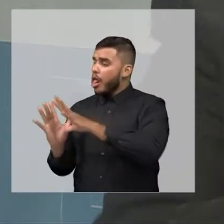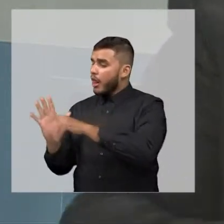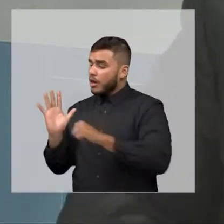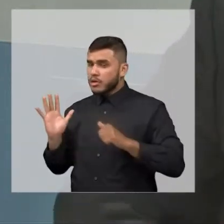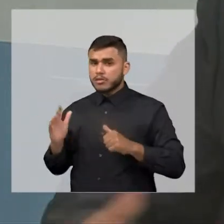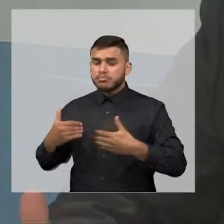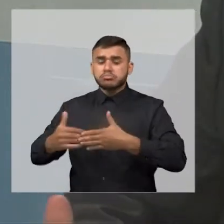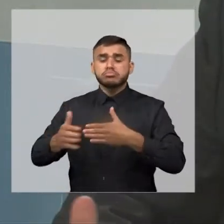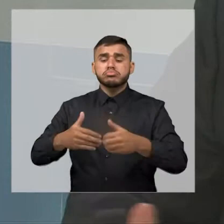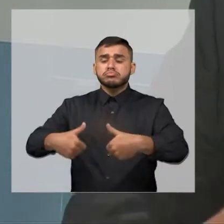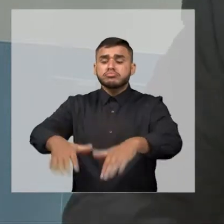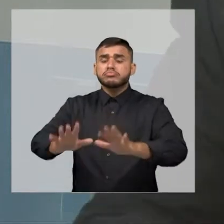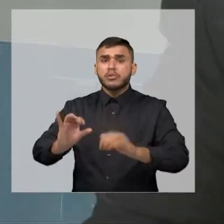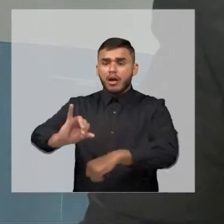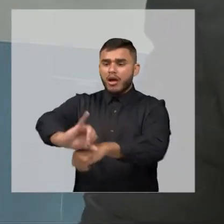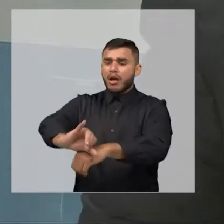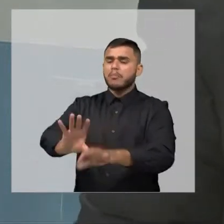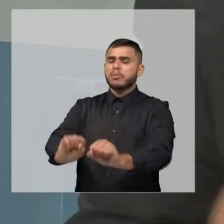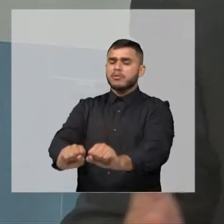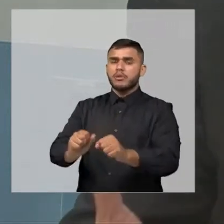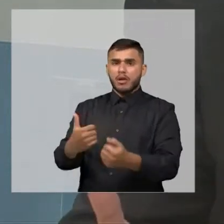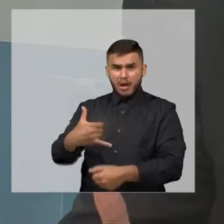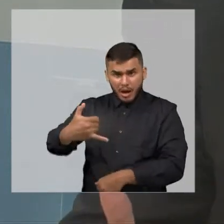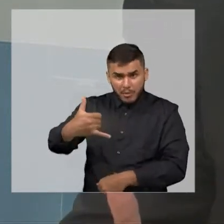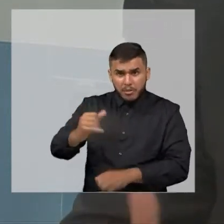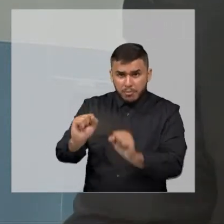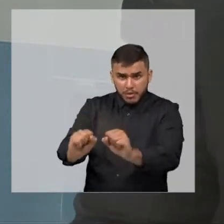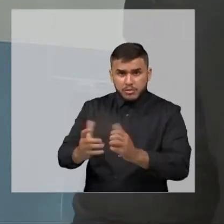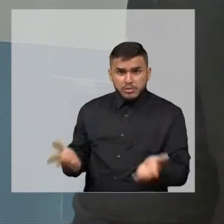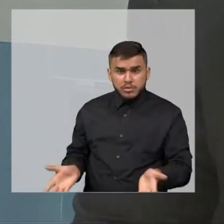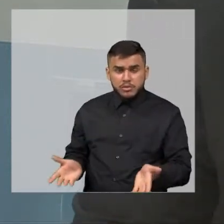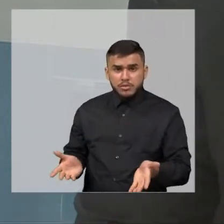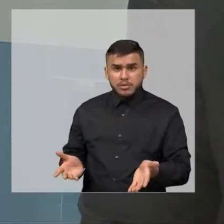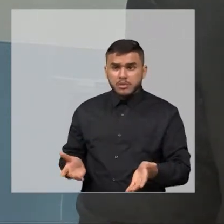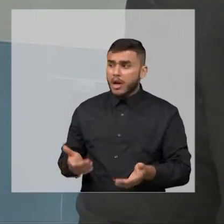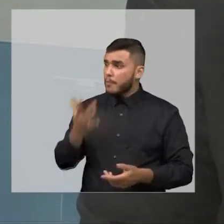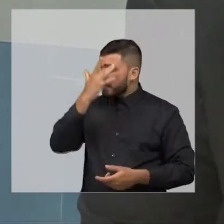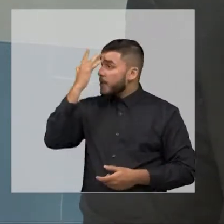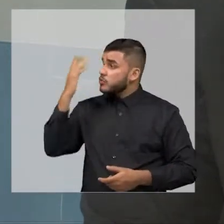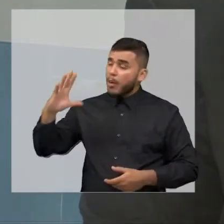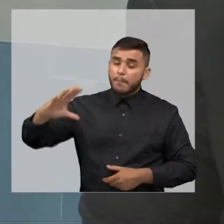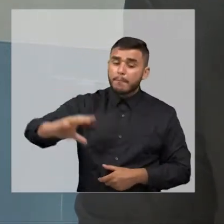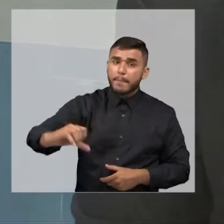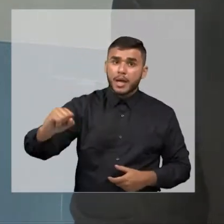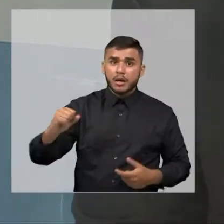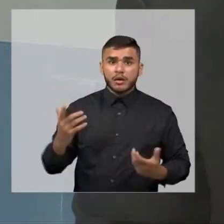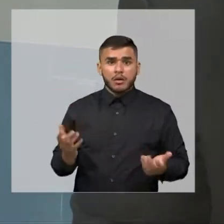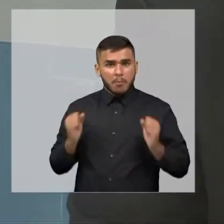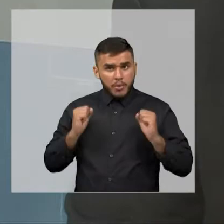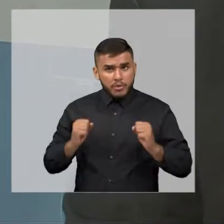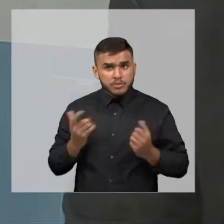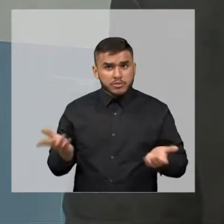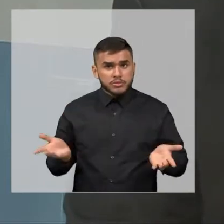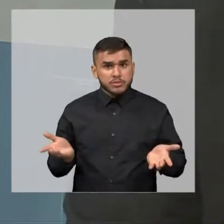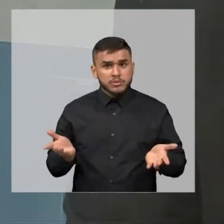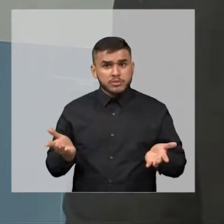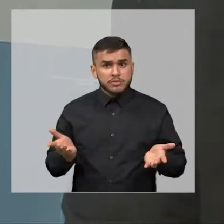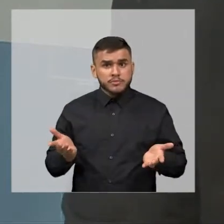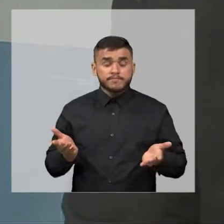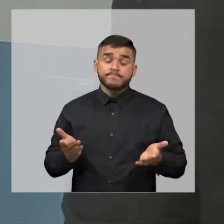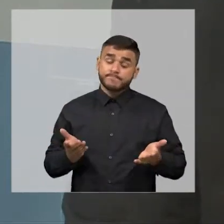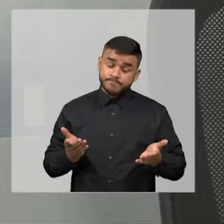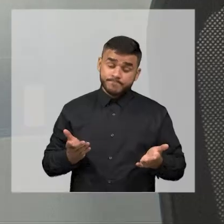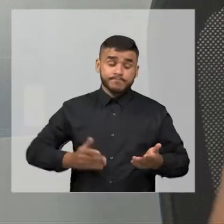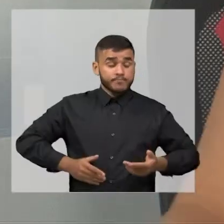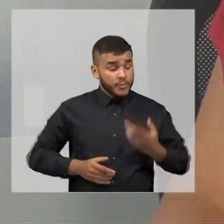coisa que não pode estar rebolada, não pode ser furtada, você vai fazer o quê? Então, a responsabilidade de uma arma é uma coisa muito séria. Estou dando esse exemplo, né? Aí você